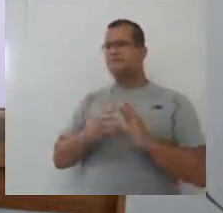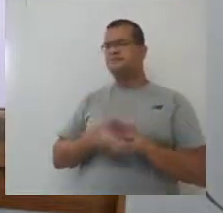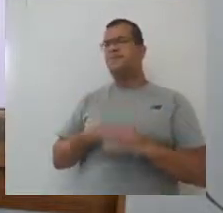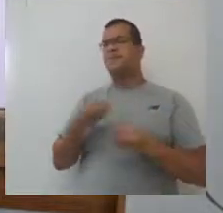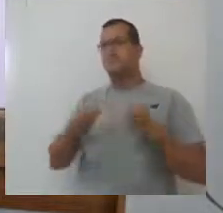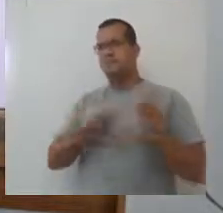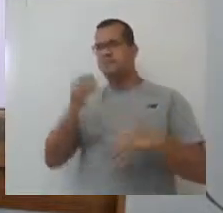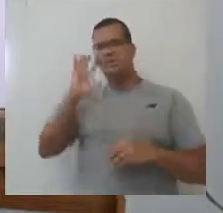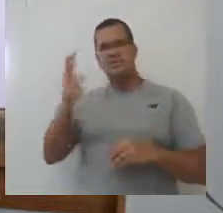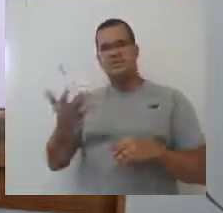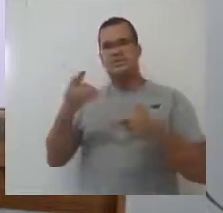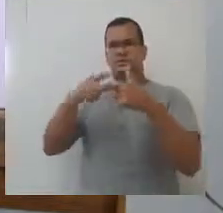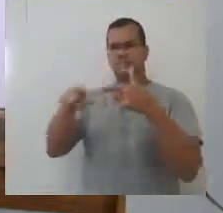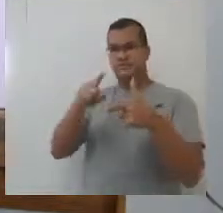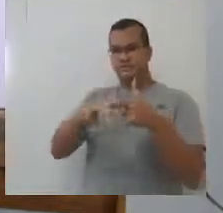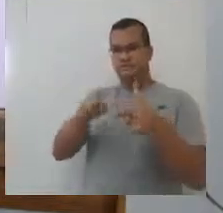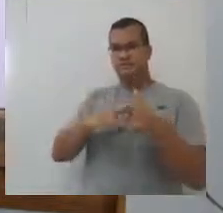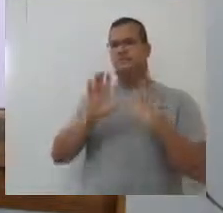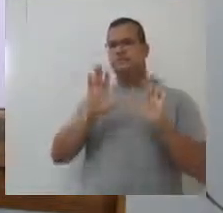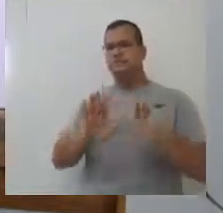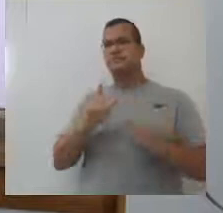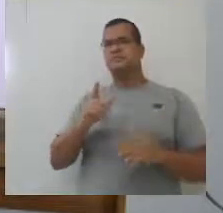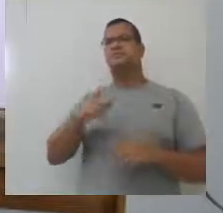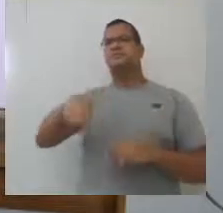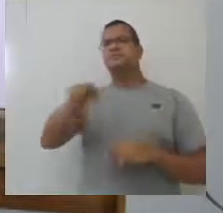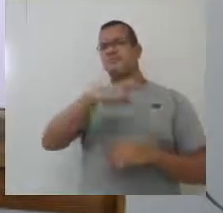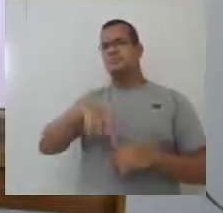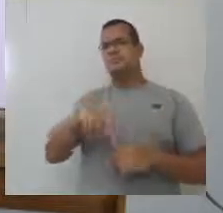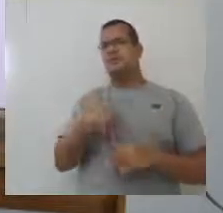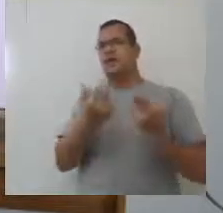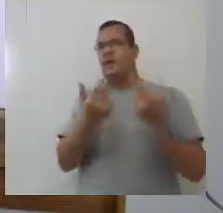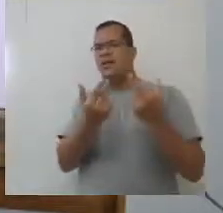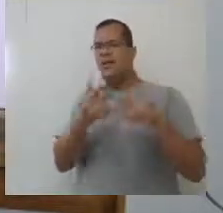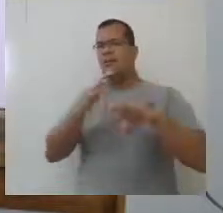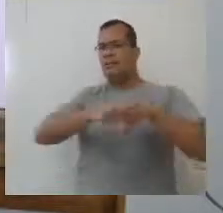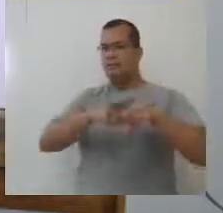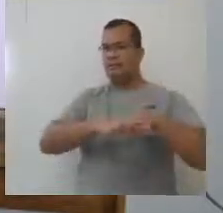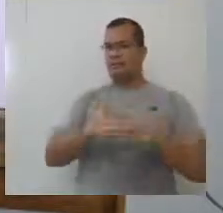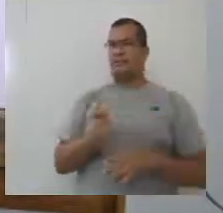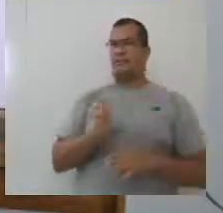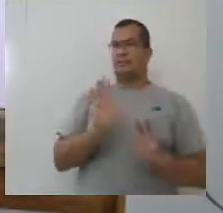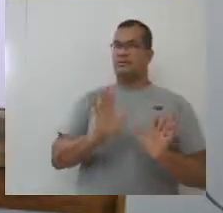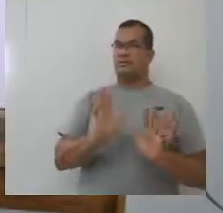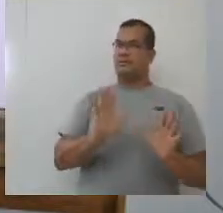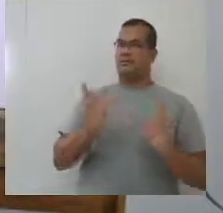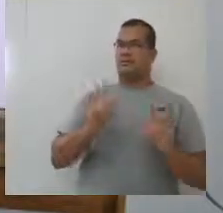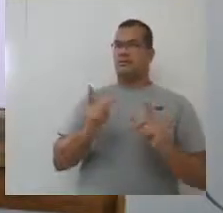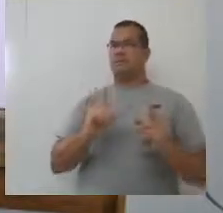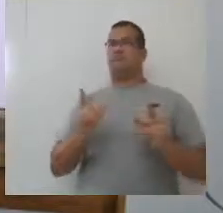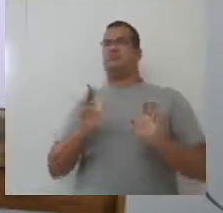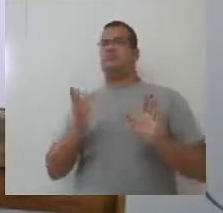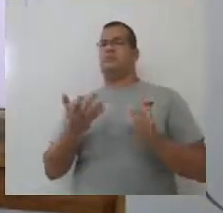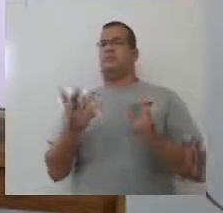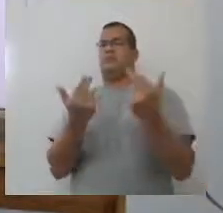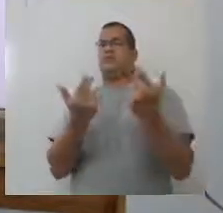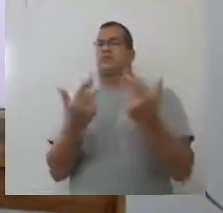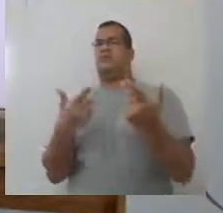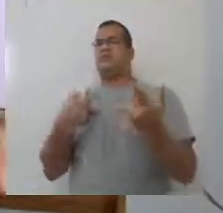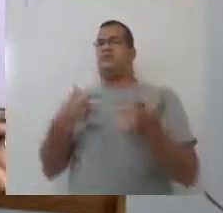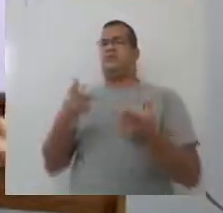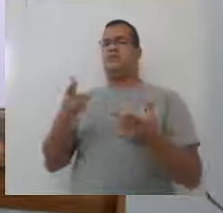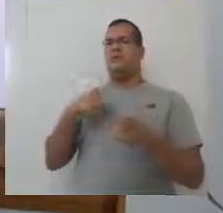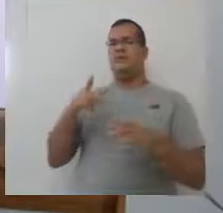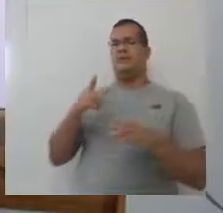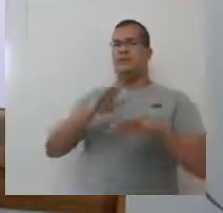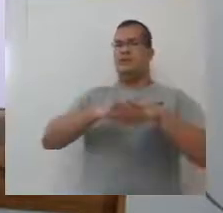resolver problemas. Agora, dentro dessas noções, é a mesma coisa de matemática, Não, veja, não é a mesma coisa de matemática. Eu não quero, Deus me livre, tomar